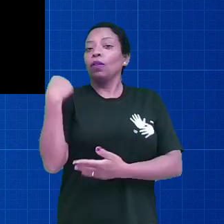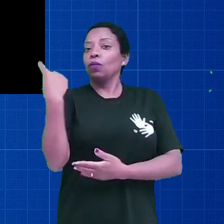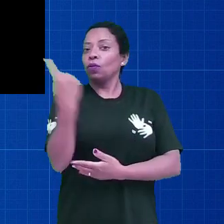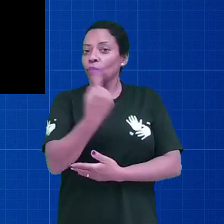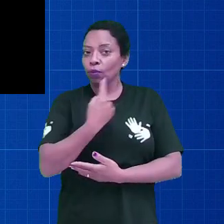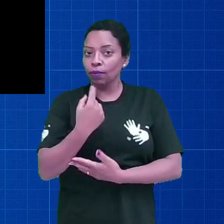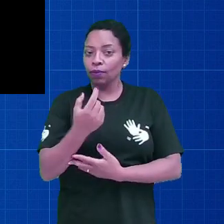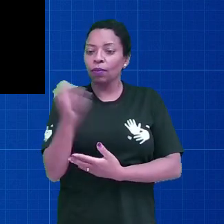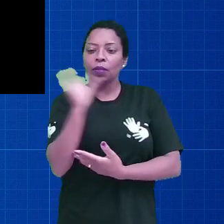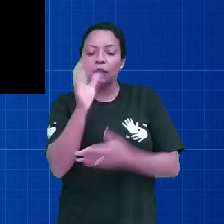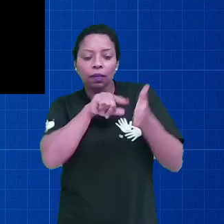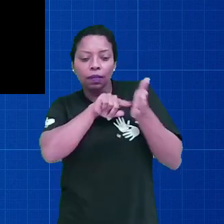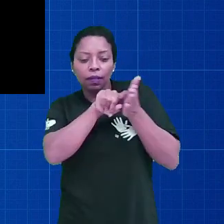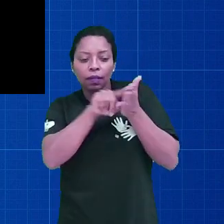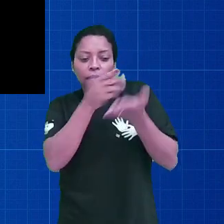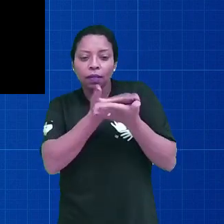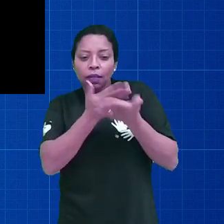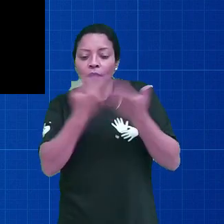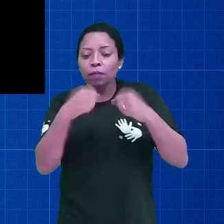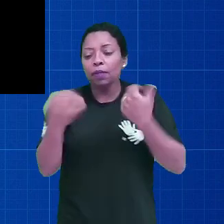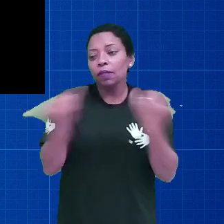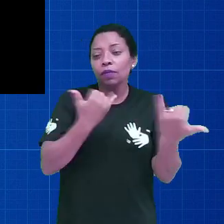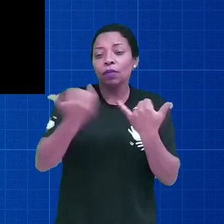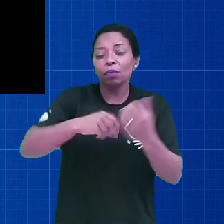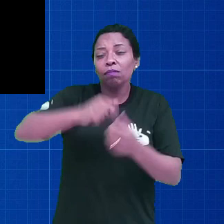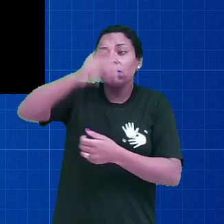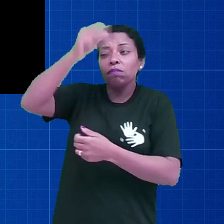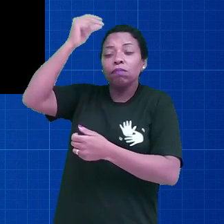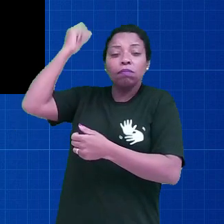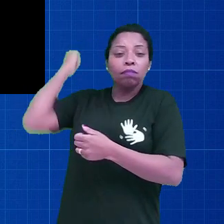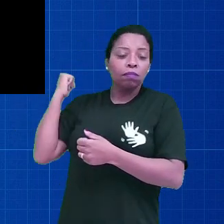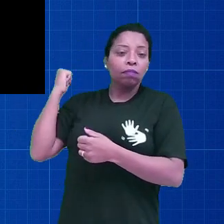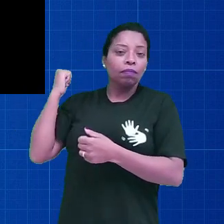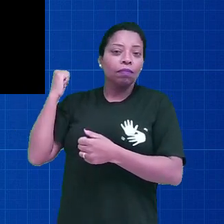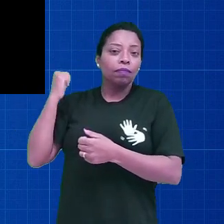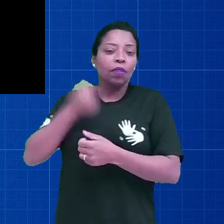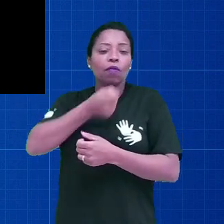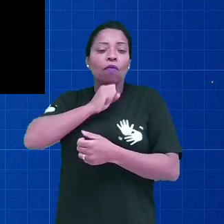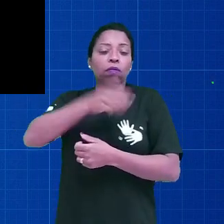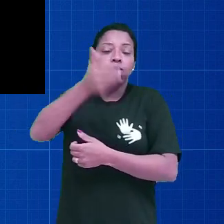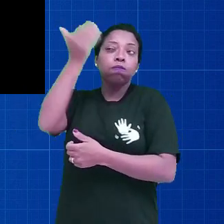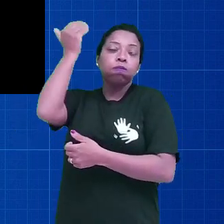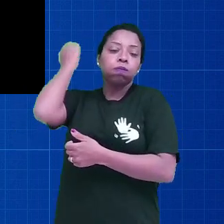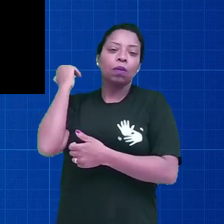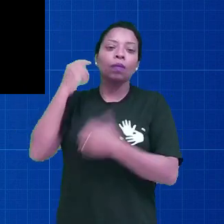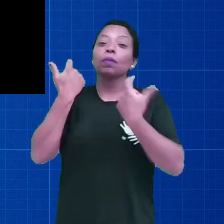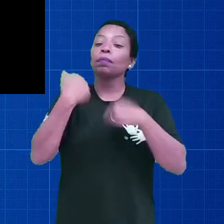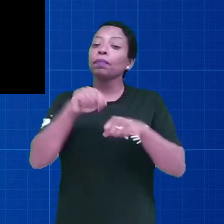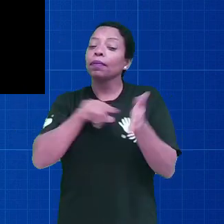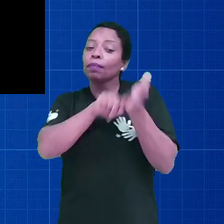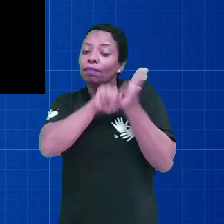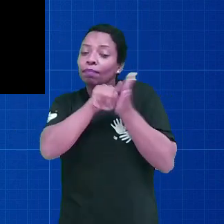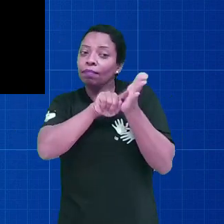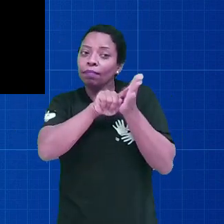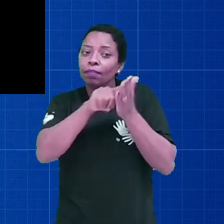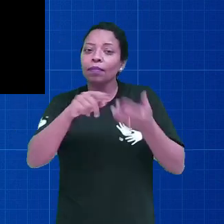científico para conseguir informações mais antigas? Nós pesquisamos por meios indiretos. Então,